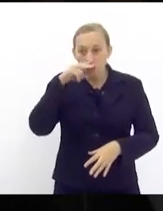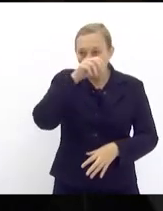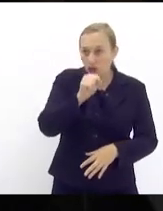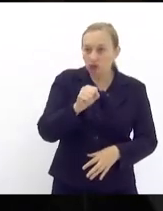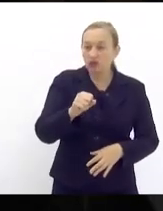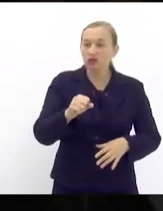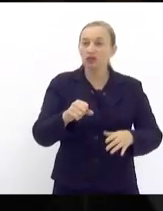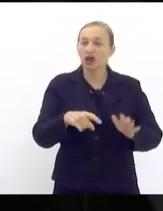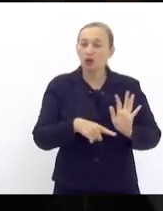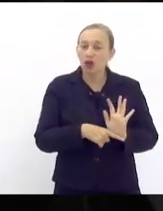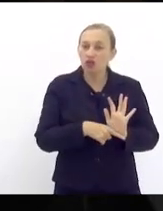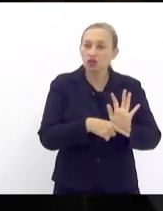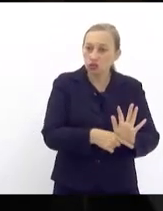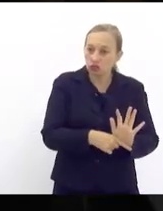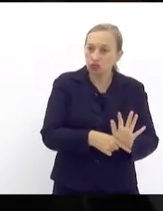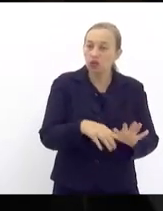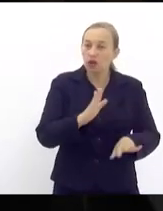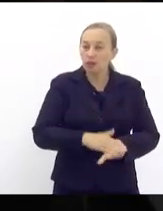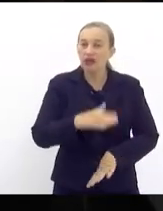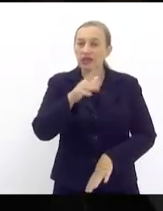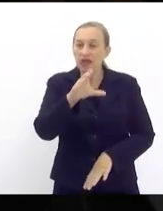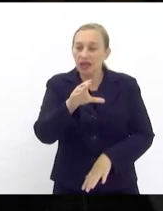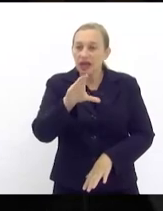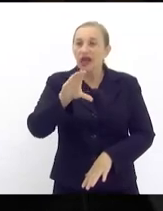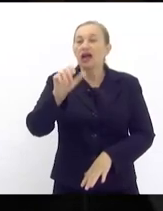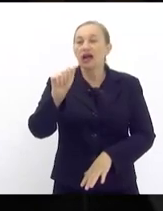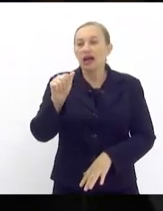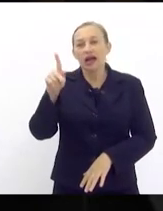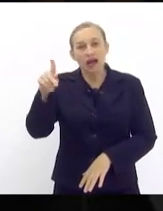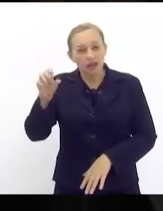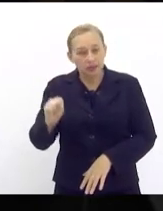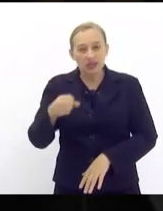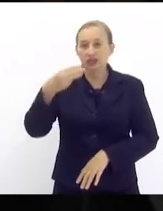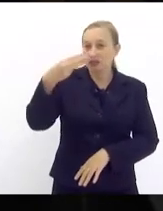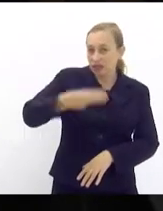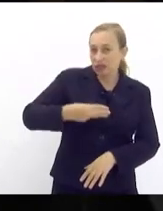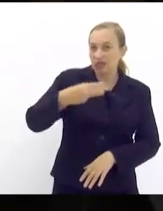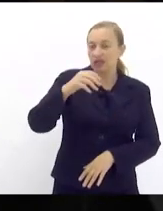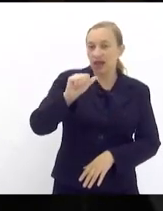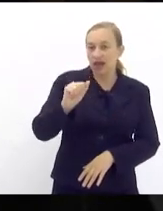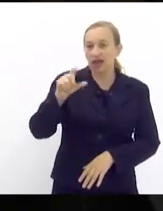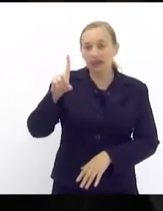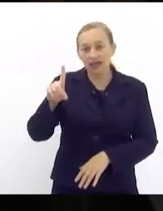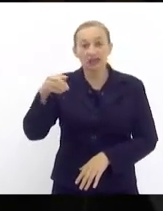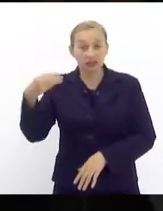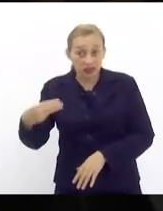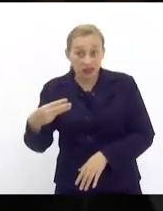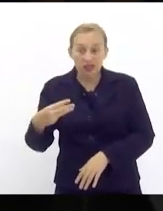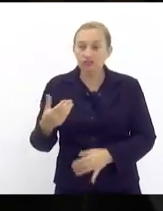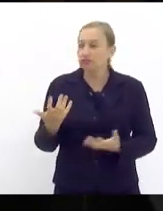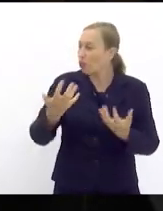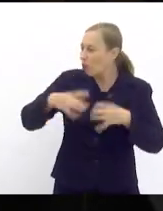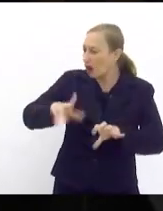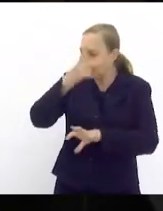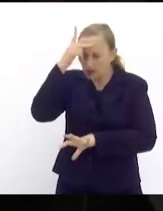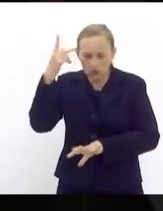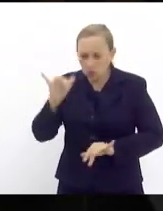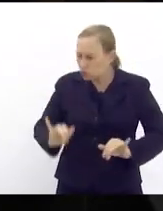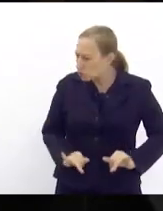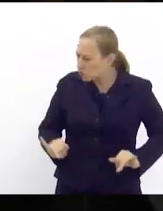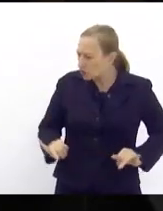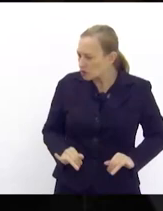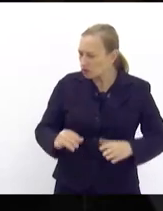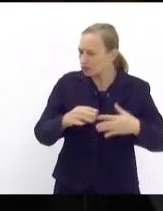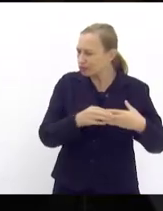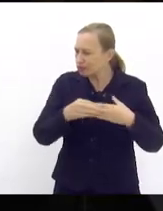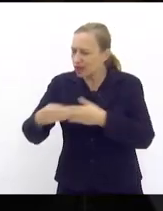o atendimento à crise com mais Caps 3 e Caps ad3 a gente não quer que a pessoa que esteja em sofrimento que esteja em crise seja levado